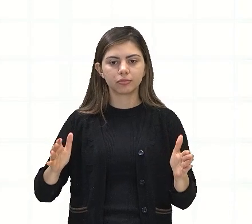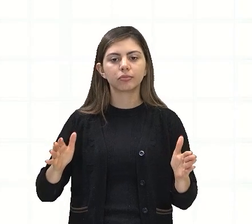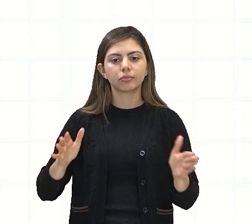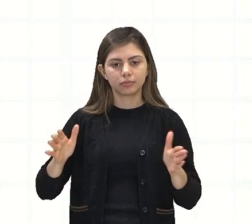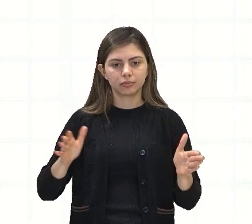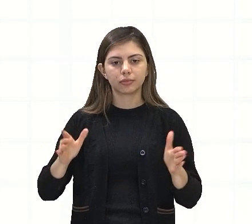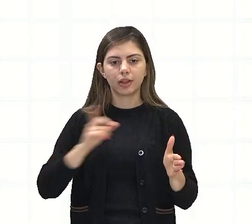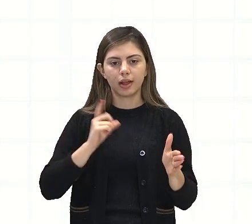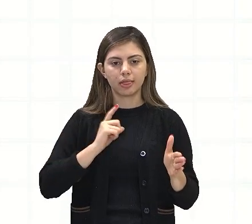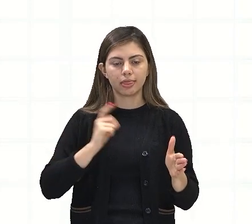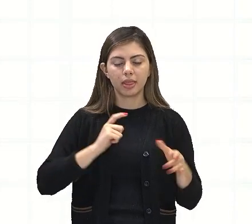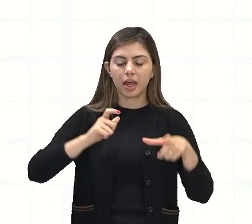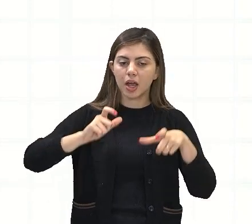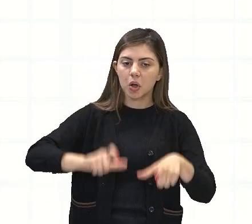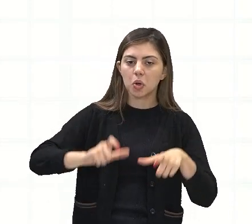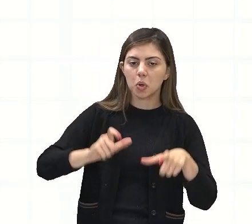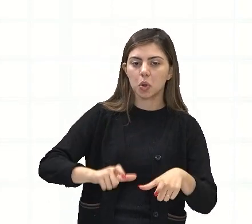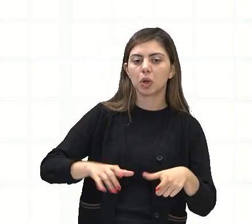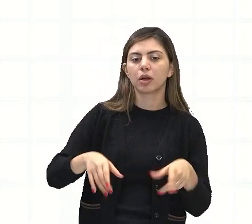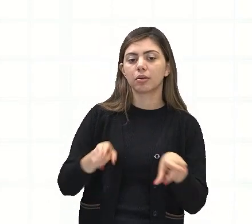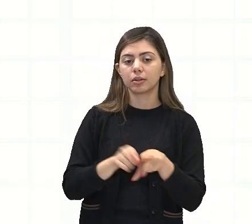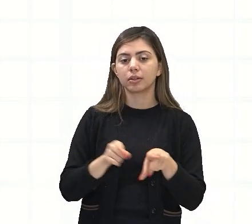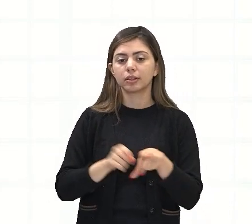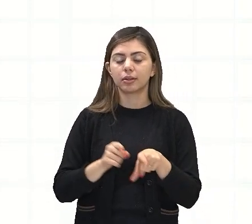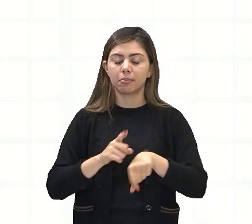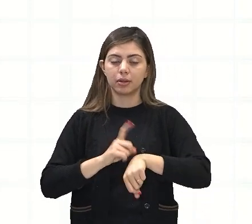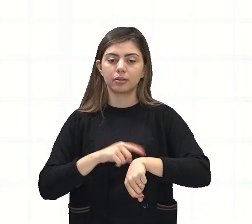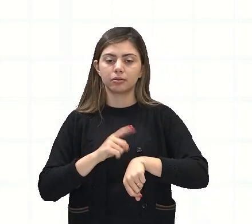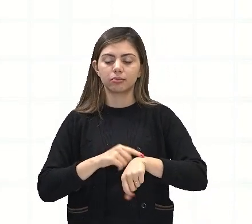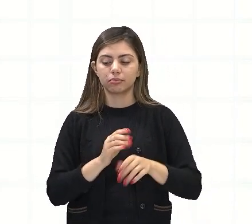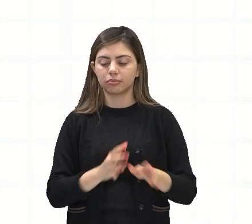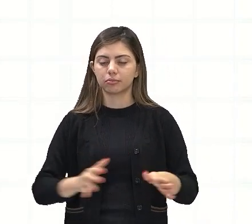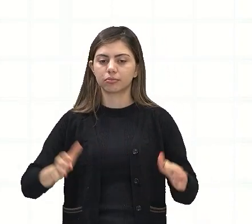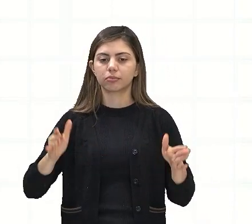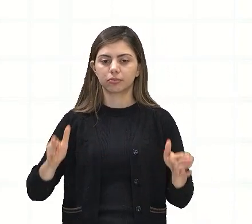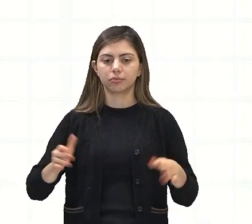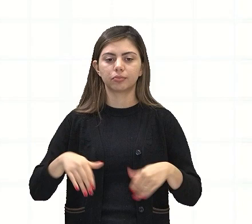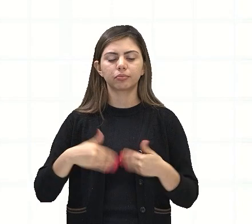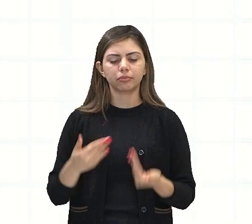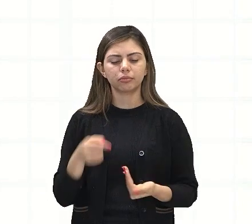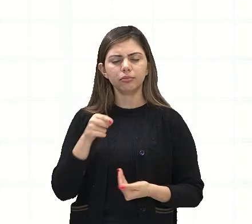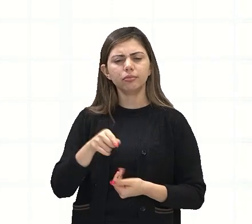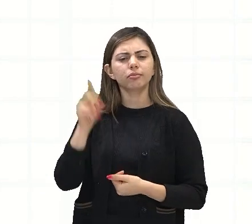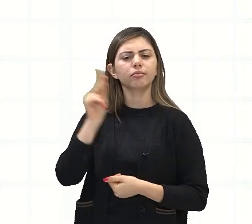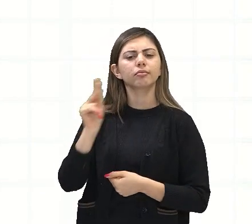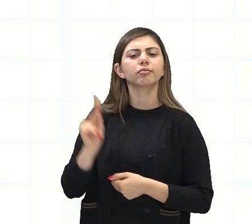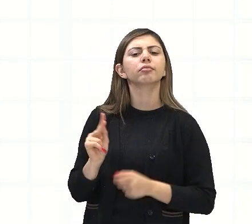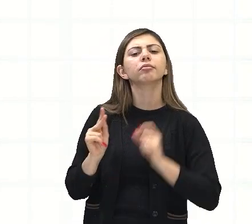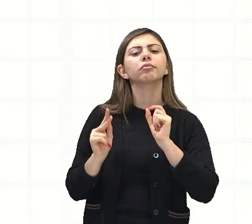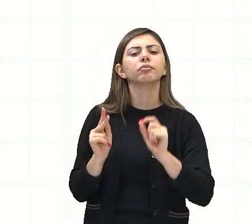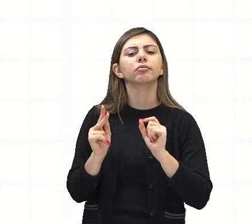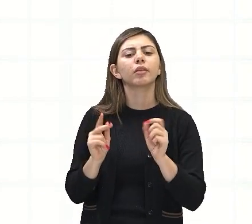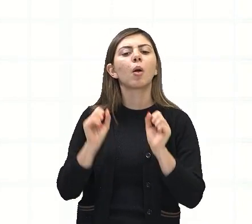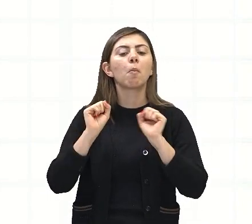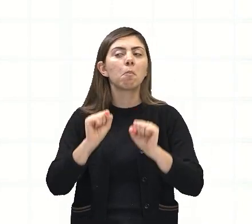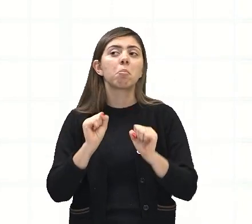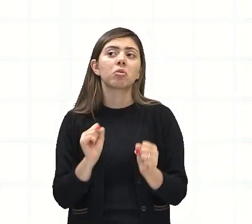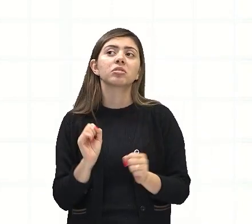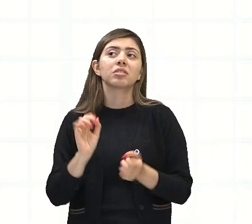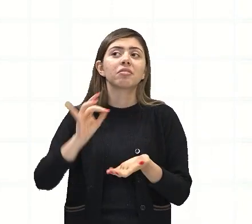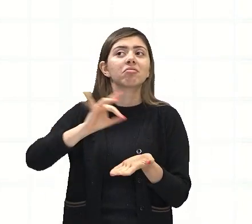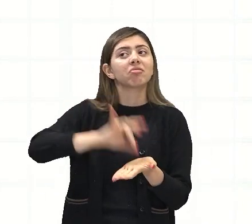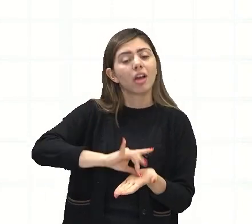num determinado local e num determinado tempo. Essa história, esse fato, eles podem ser reais, podem